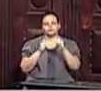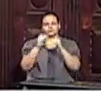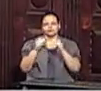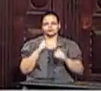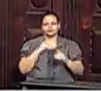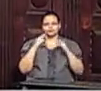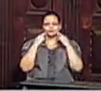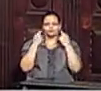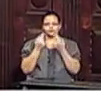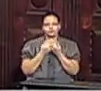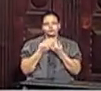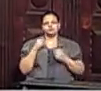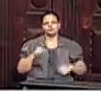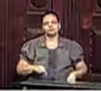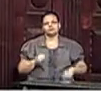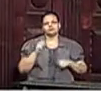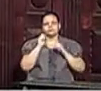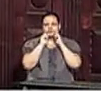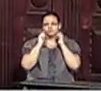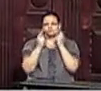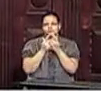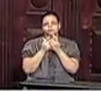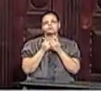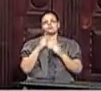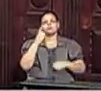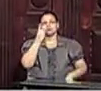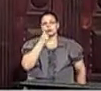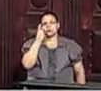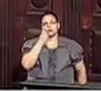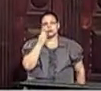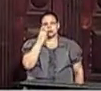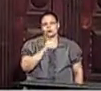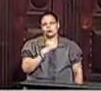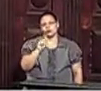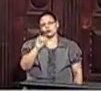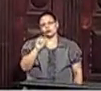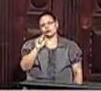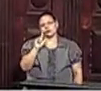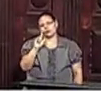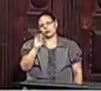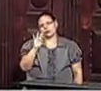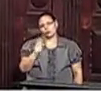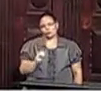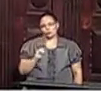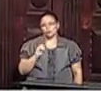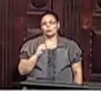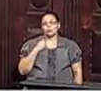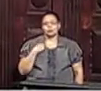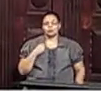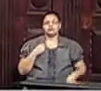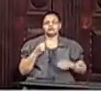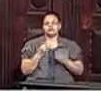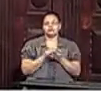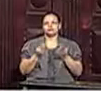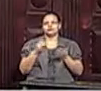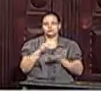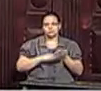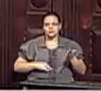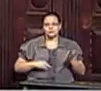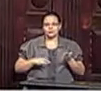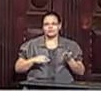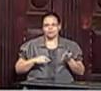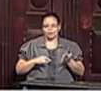uma audiência pública aqui na Alerj, por requerimento dos deputados Gilberto Palmares, Valdec Carneiro e meu requerimento, que foi